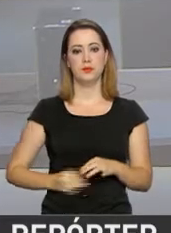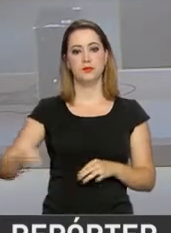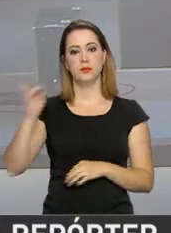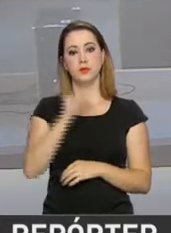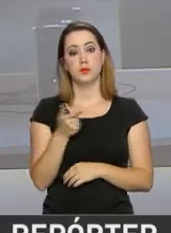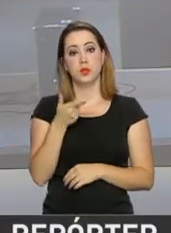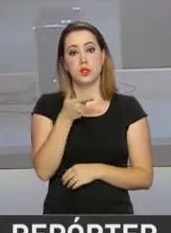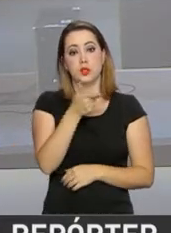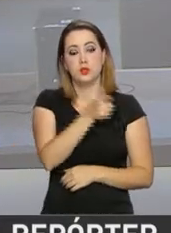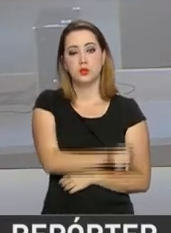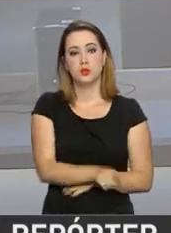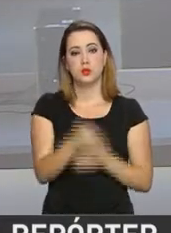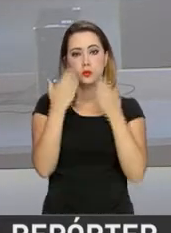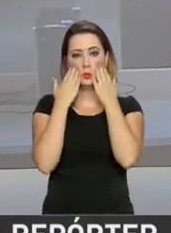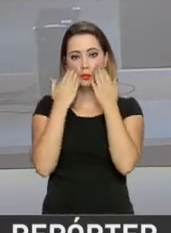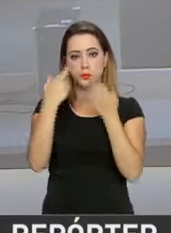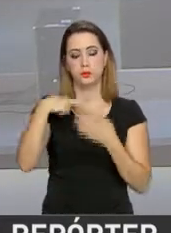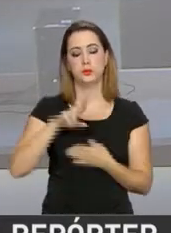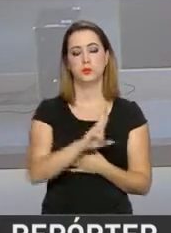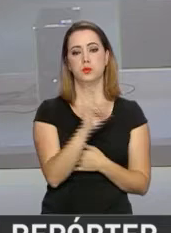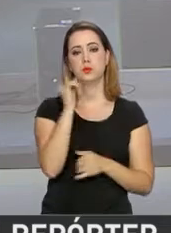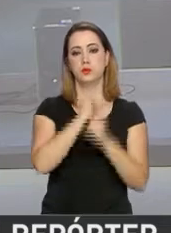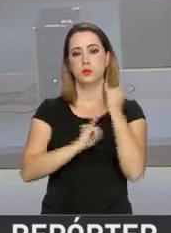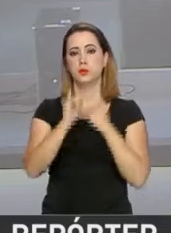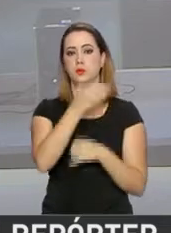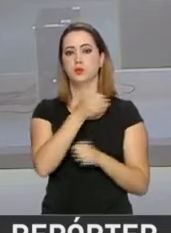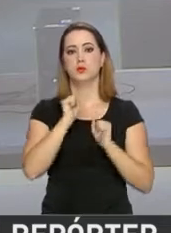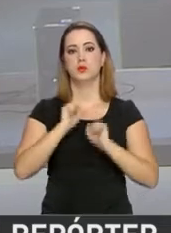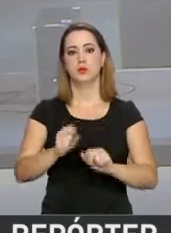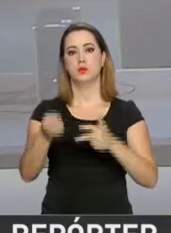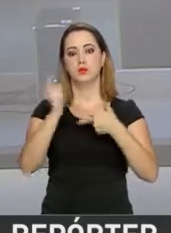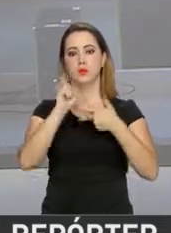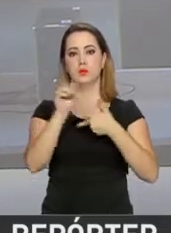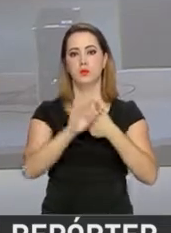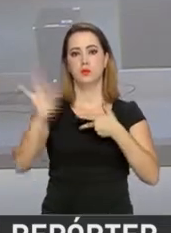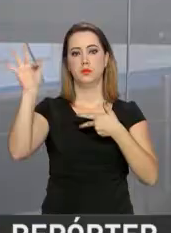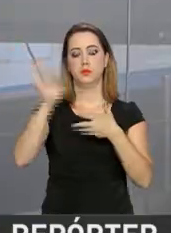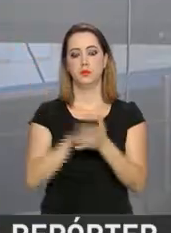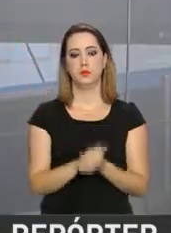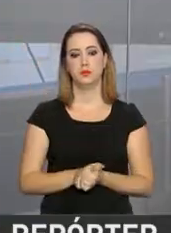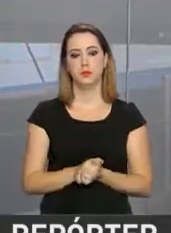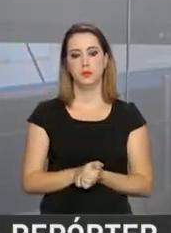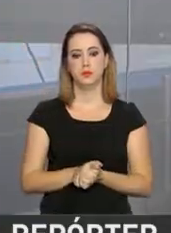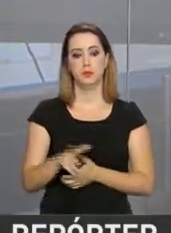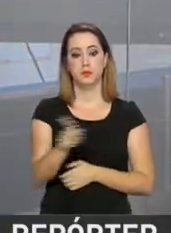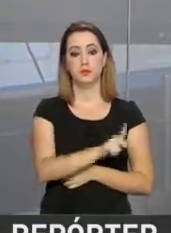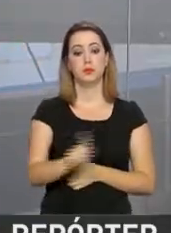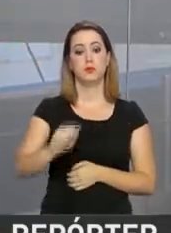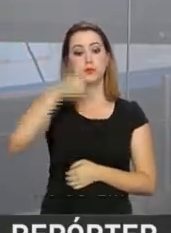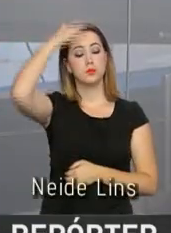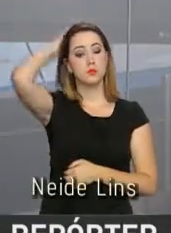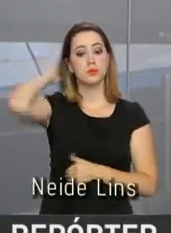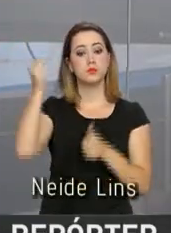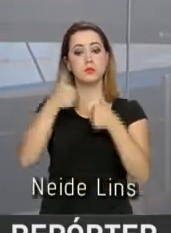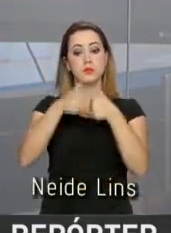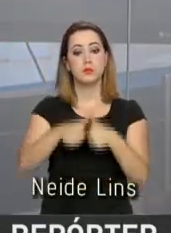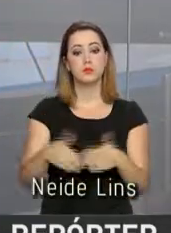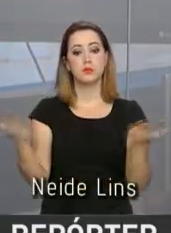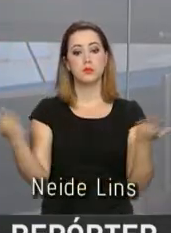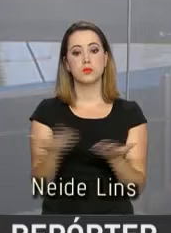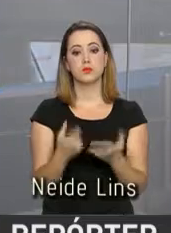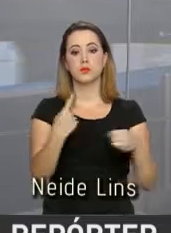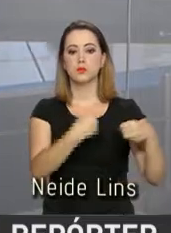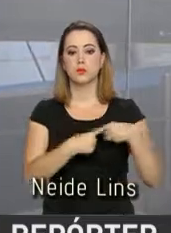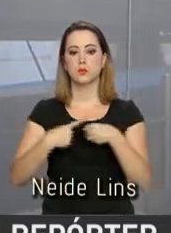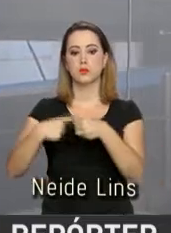Olá, no ar mais uma edição do Repórter NBR com as notícias do Poder Executivo Federal. O presidente Michel Temer esteve hoje em